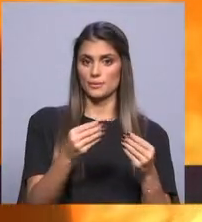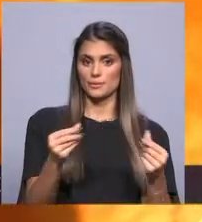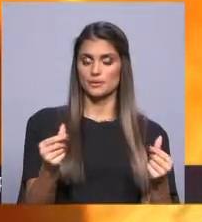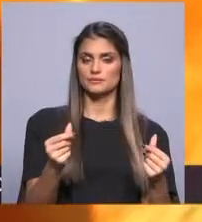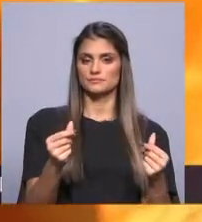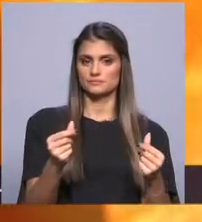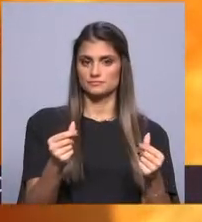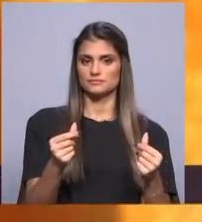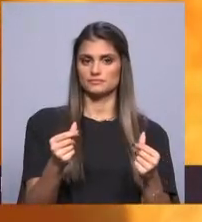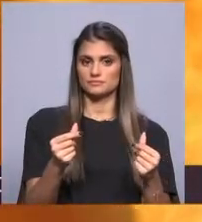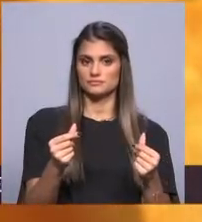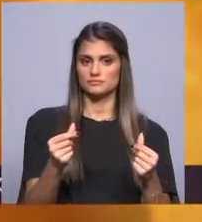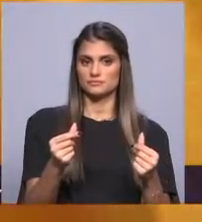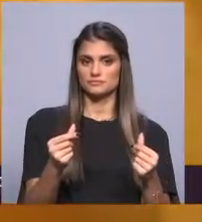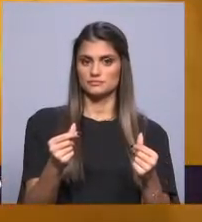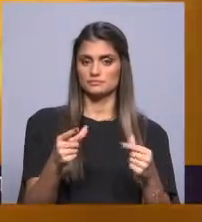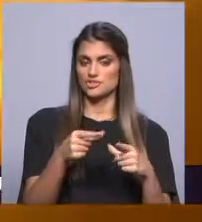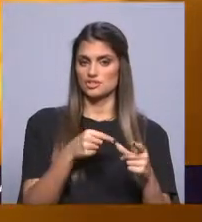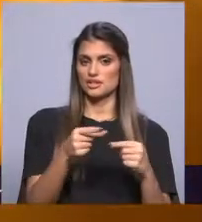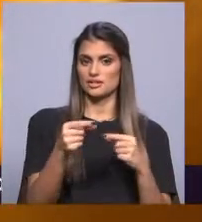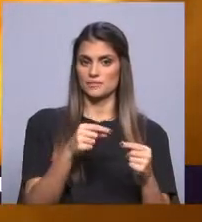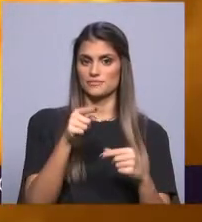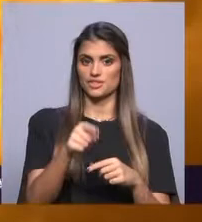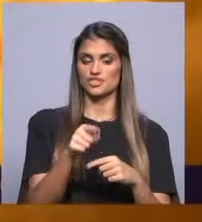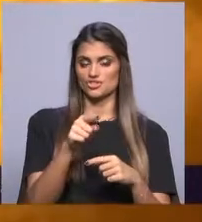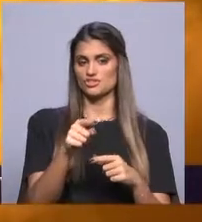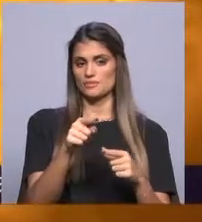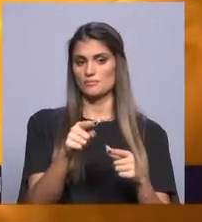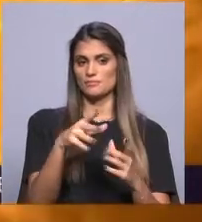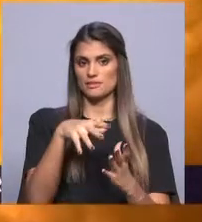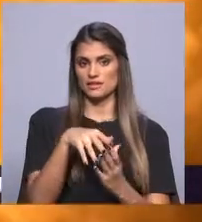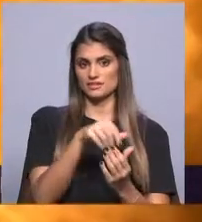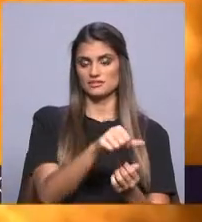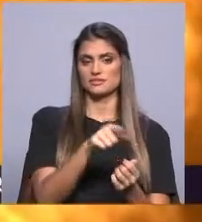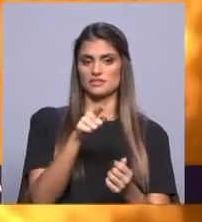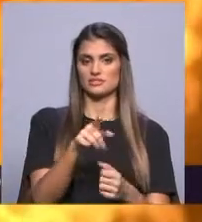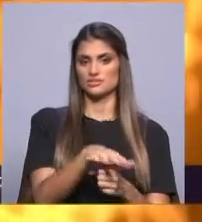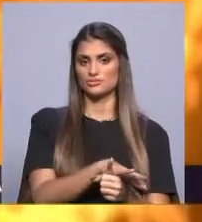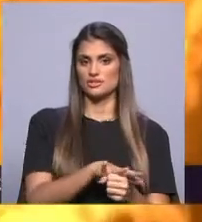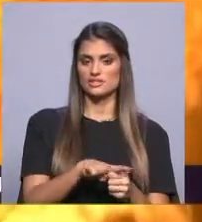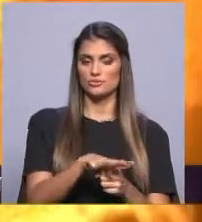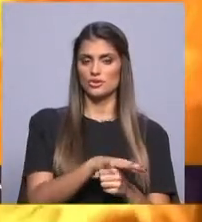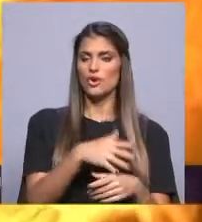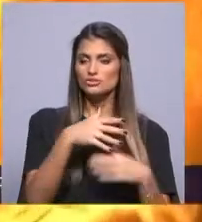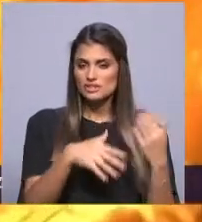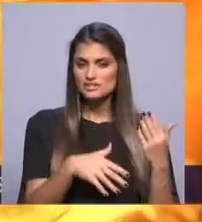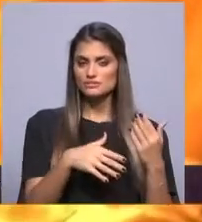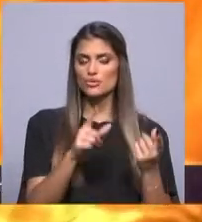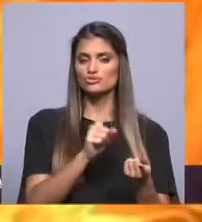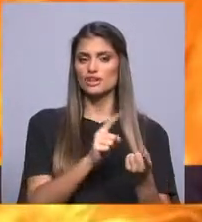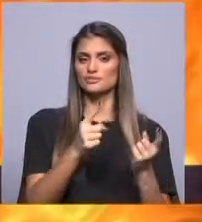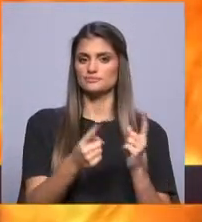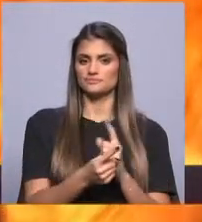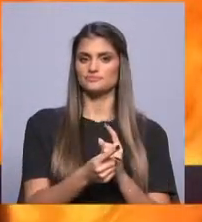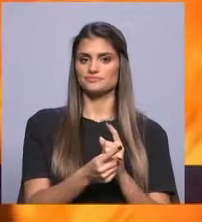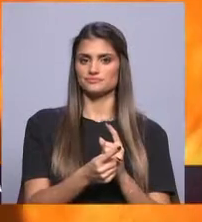cedo, pela sua própria estrela. Este exoplaneta, então, tem este mistério que acontece precisamente o oposto, de